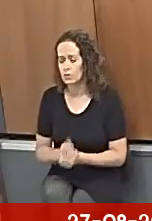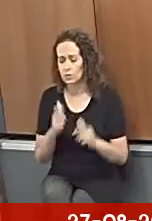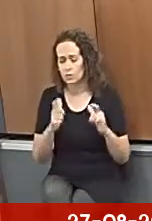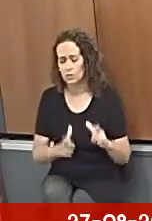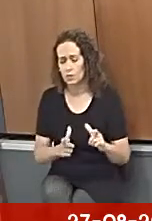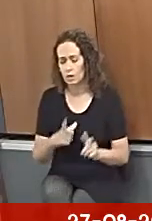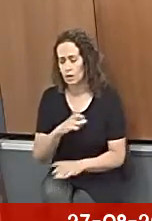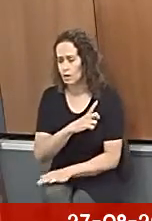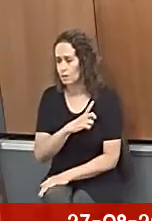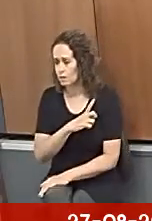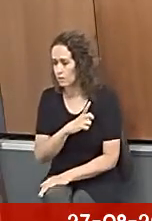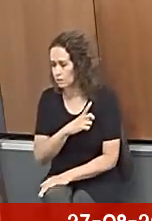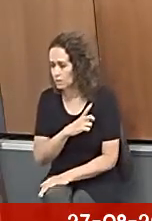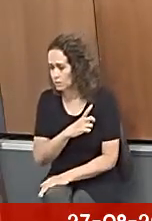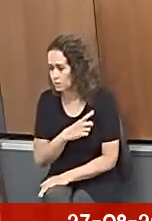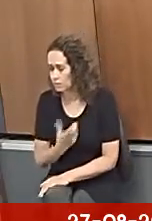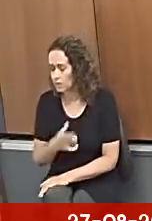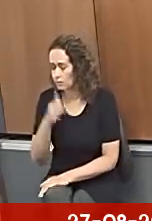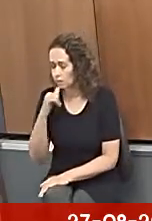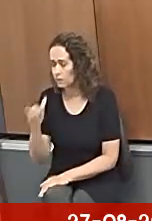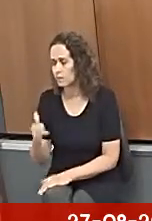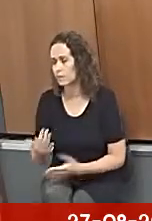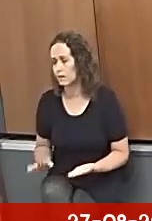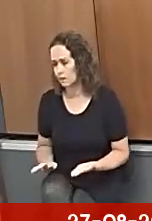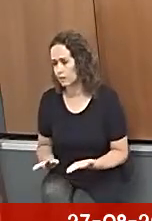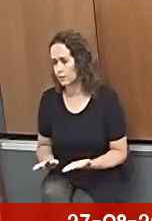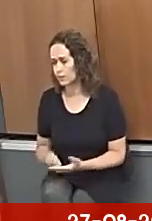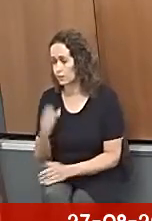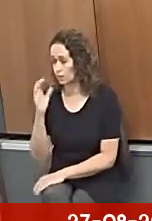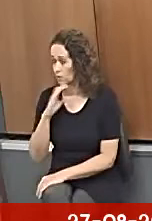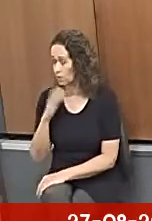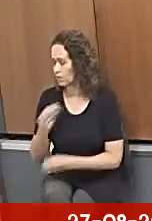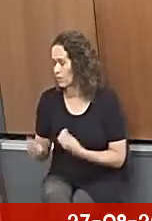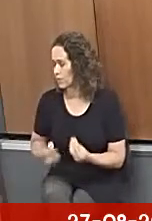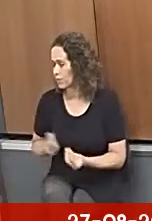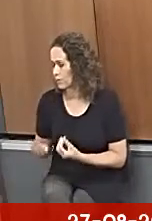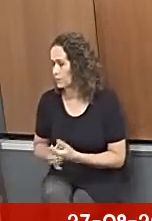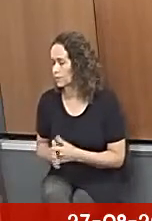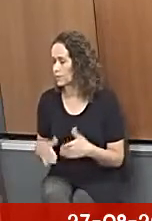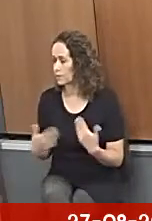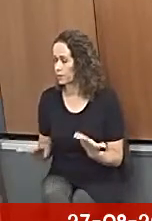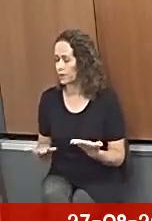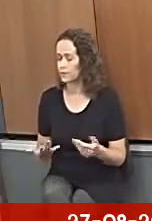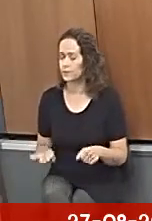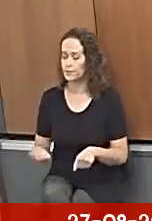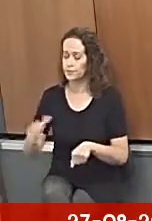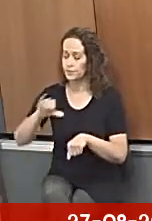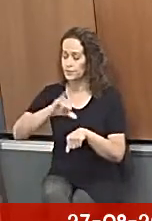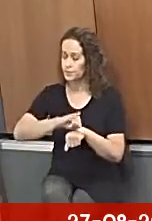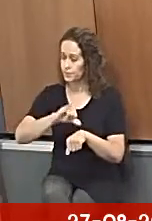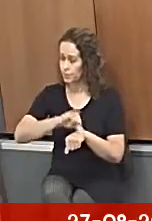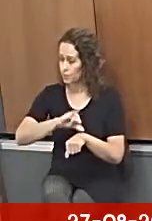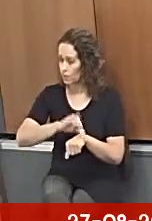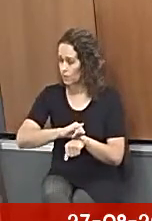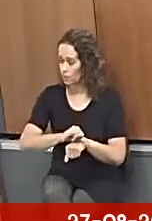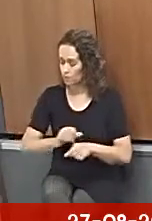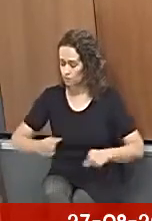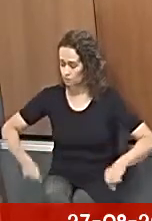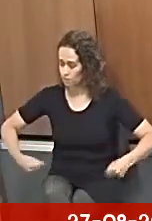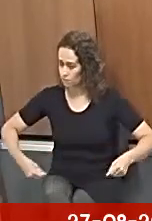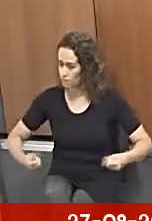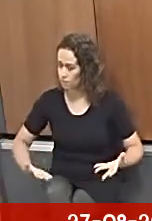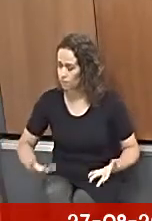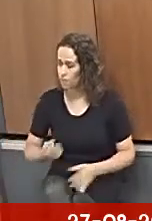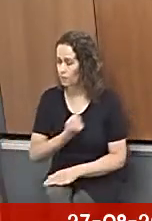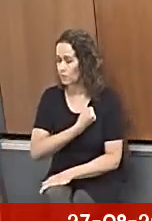então que qual foi a solução dada ao invés de colocar acessibilidade para cadeirantes no anel superior esses assentos em